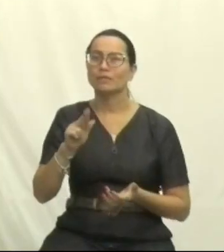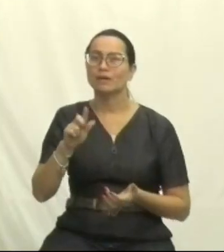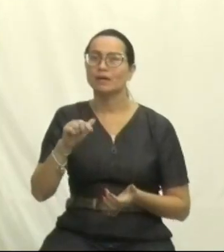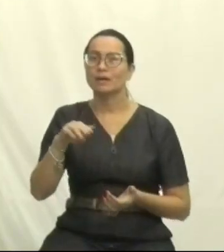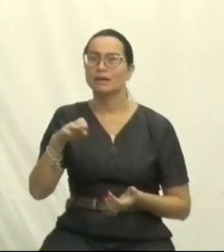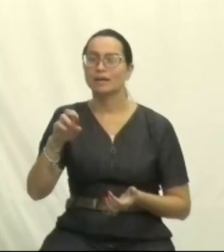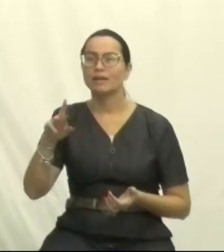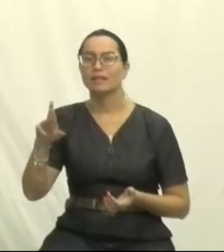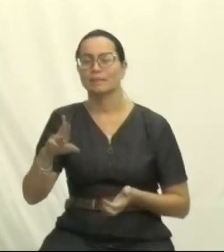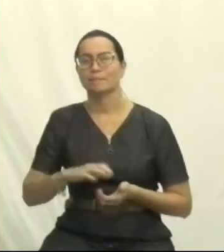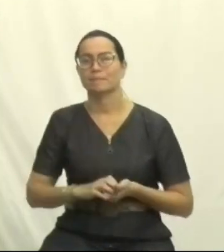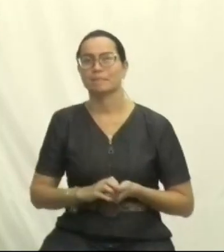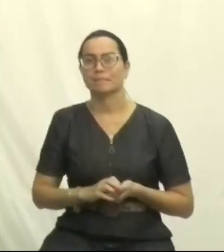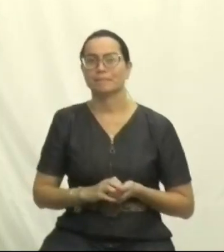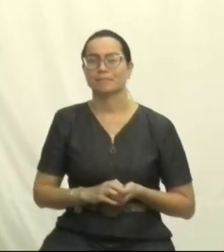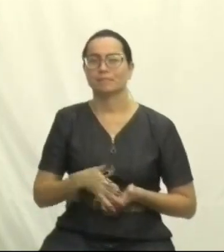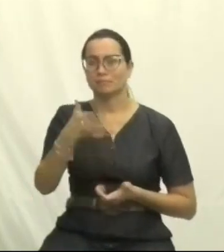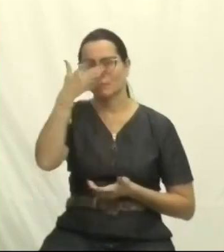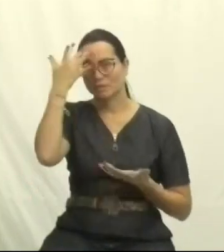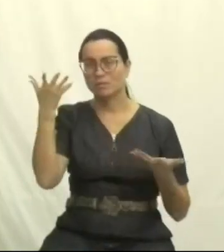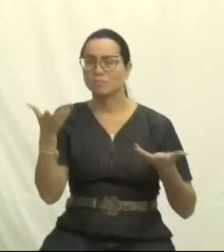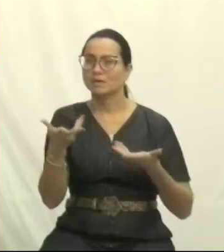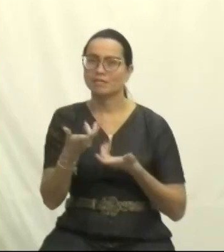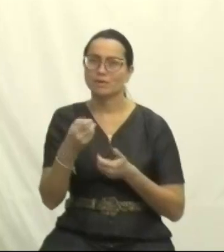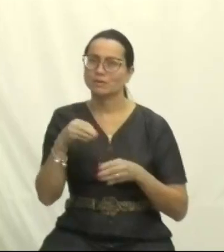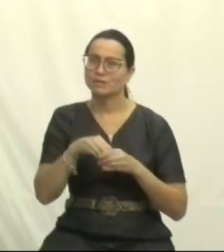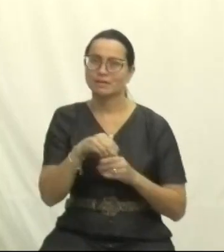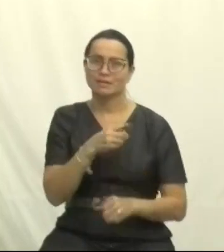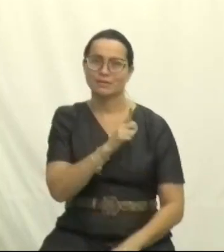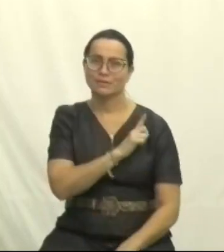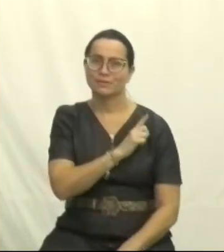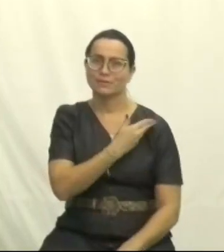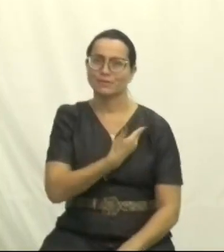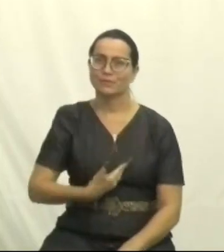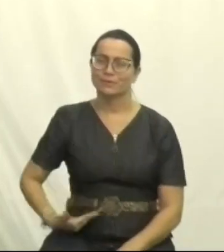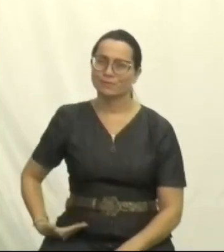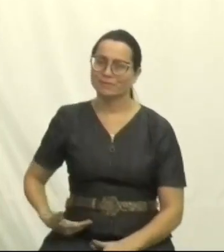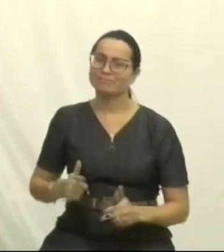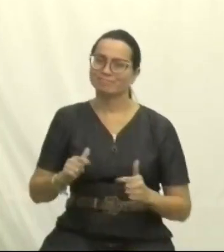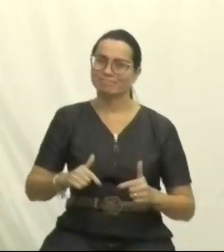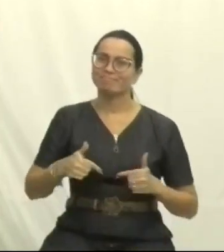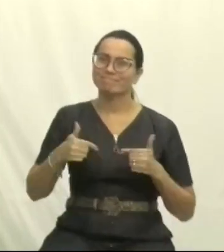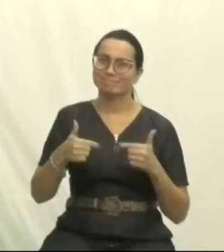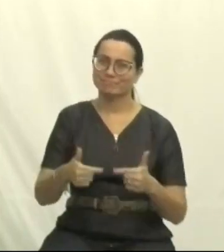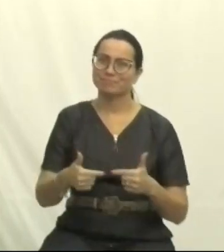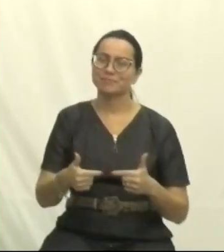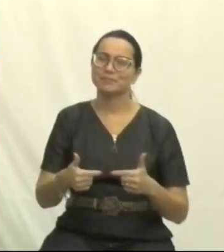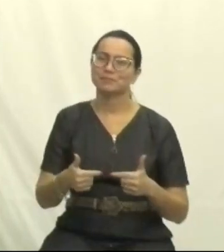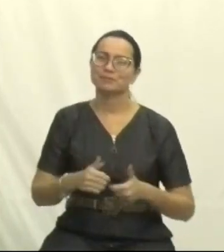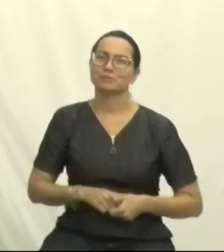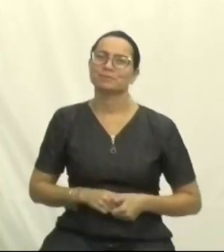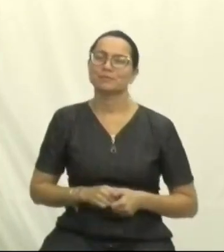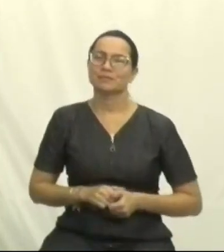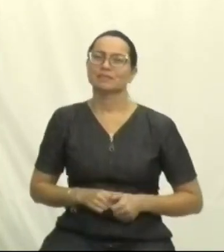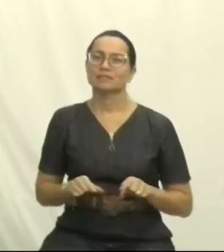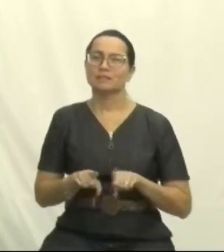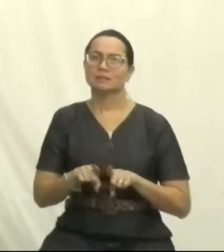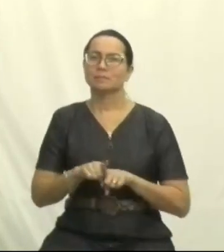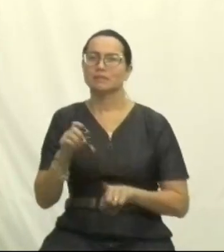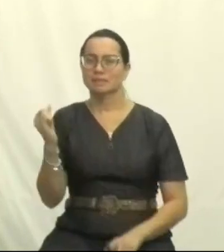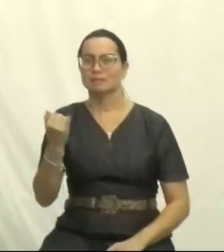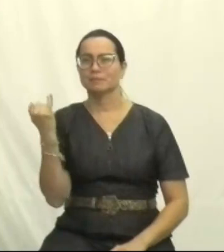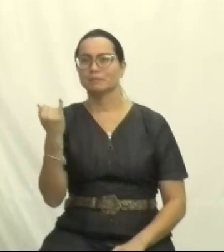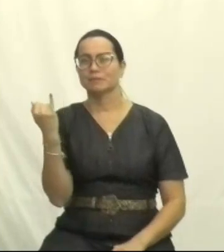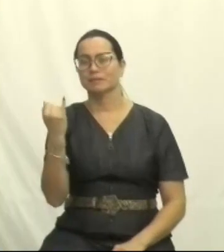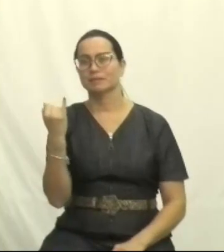craque que nós temos dentro do governo, nas suas ações, nas suas ponderações, que assume essa importante pasta também